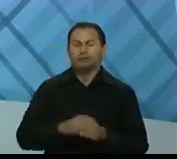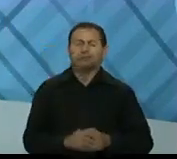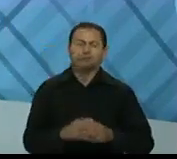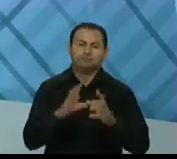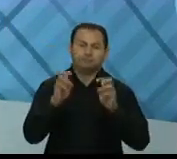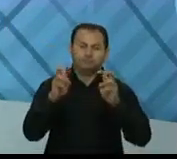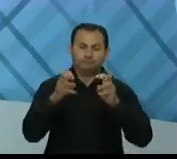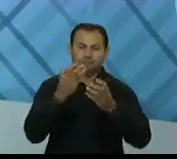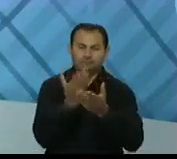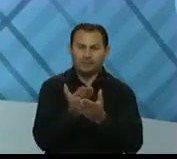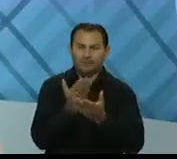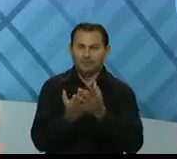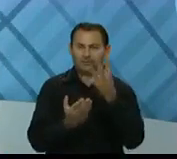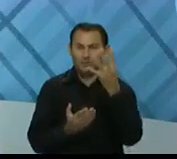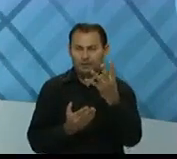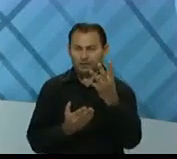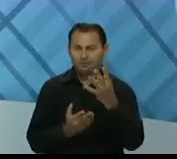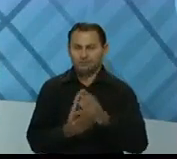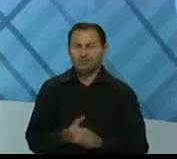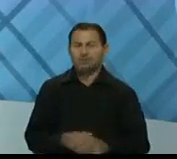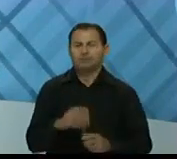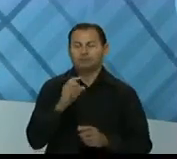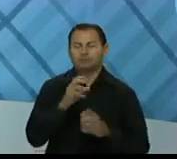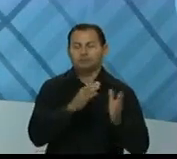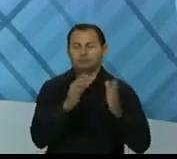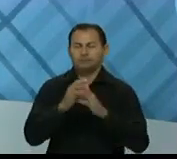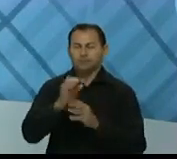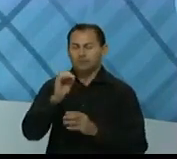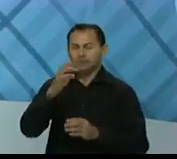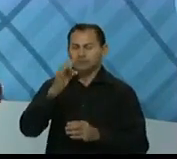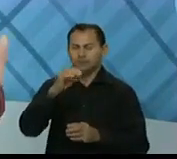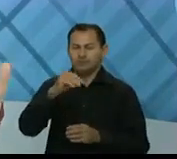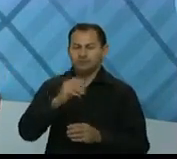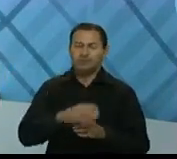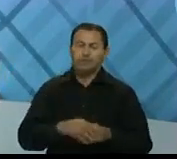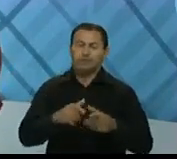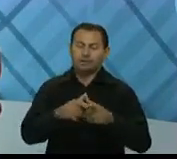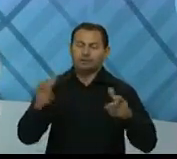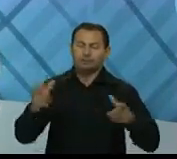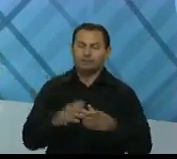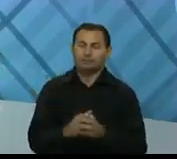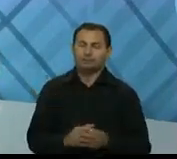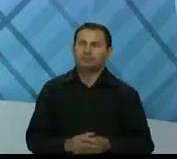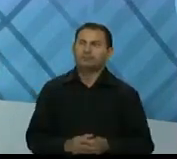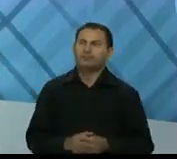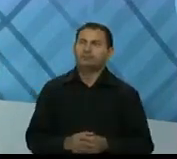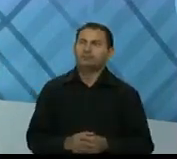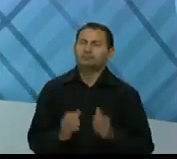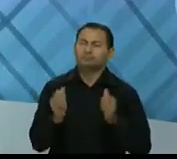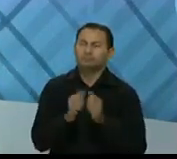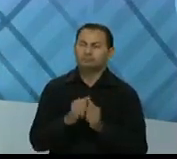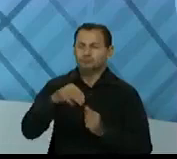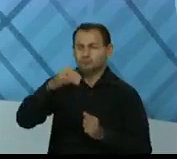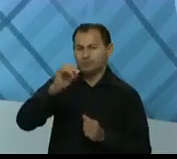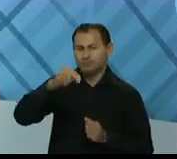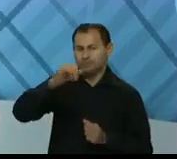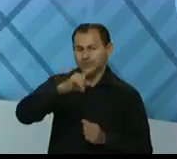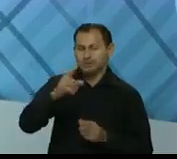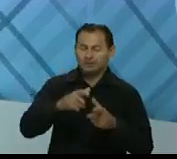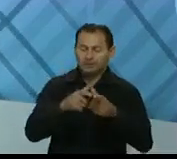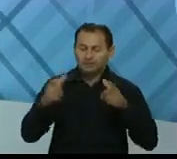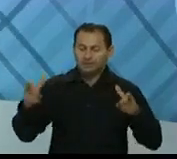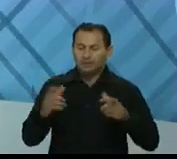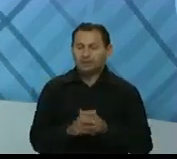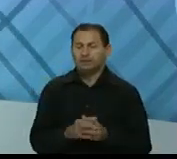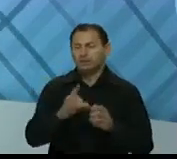esse abordado na nossa aula 4. Então, essa parte de otimização trabalha com maximização, como minimizar,